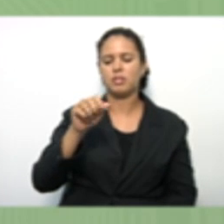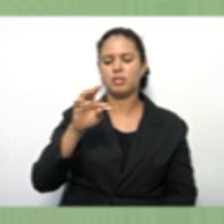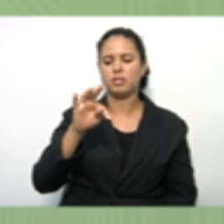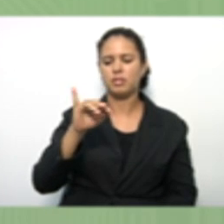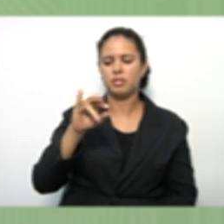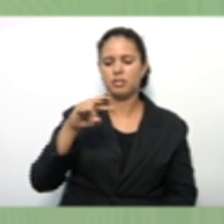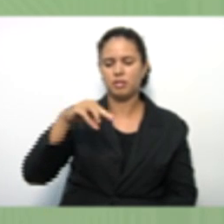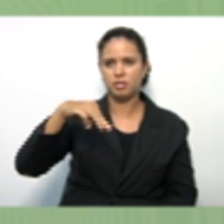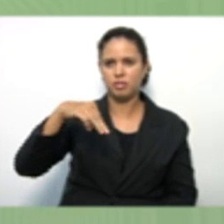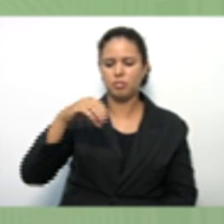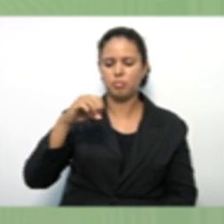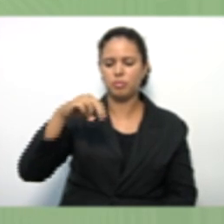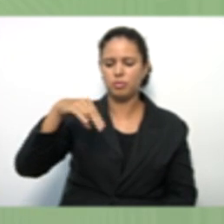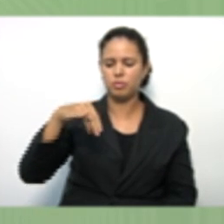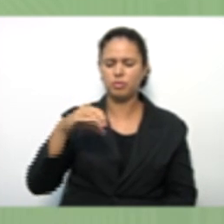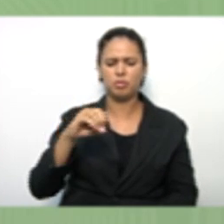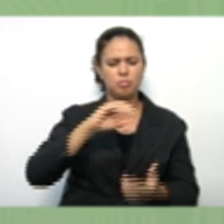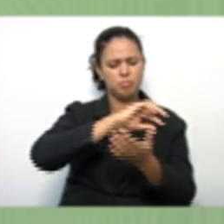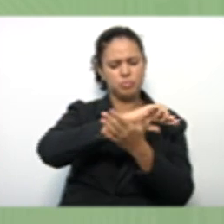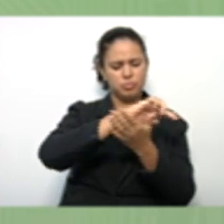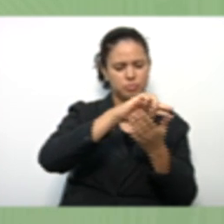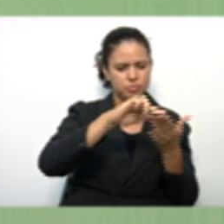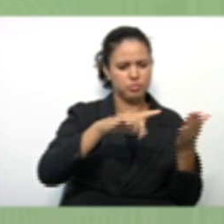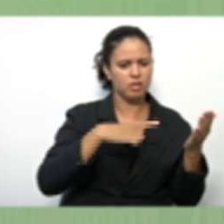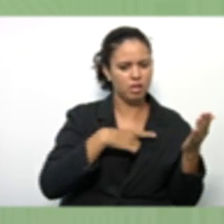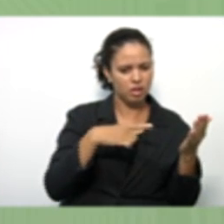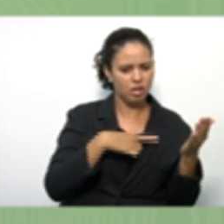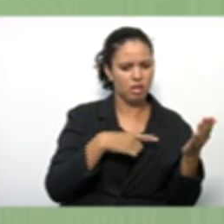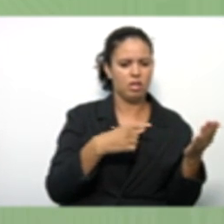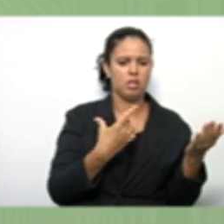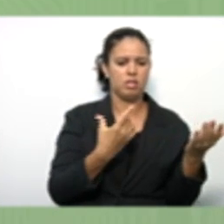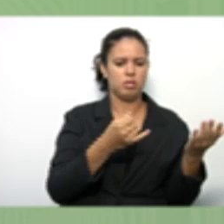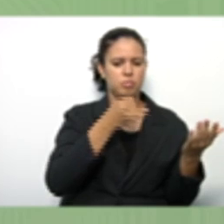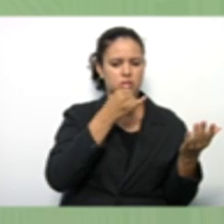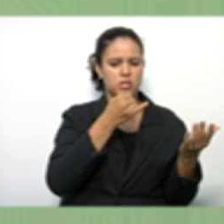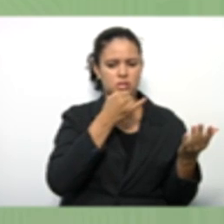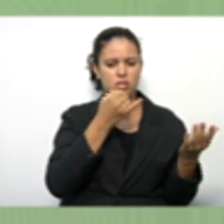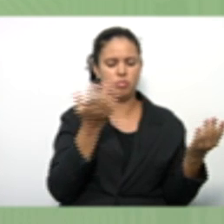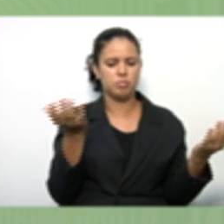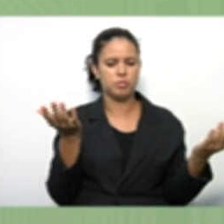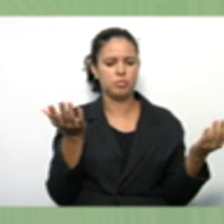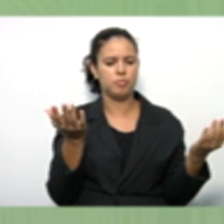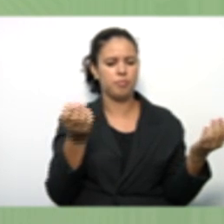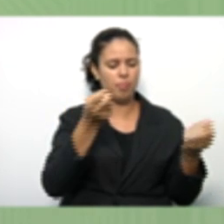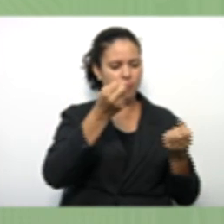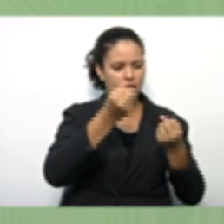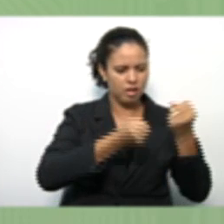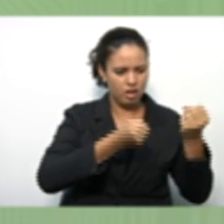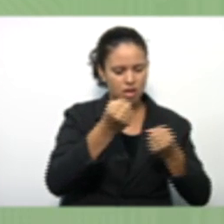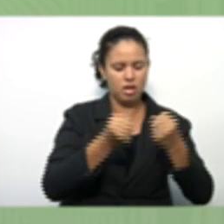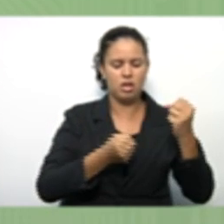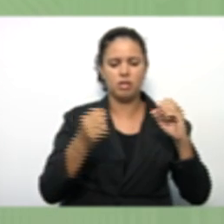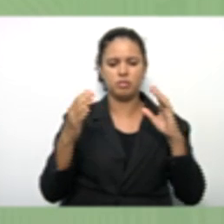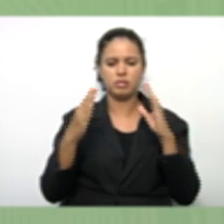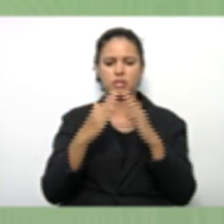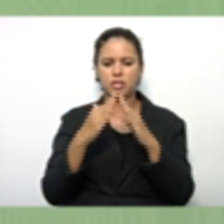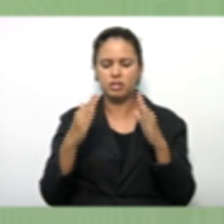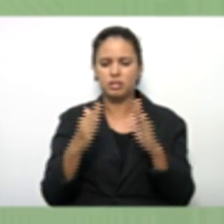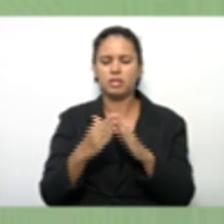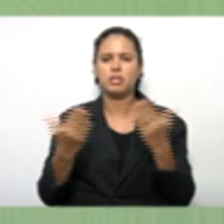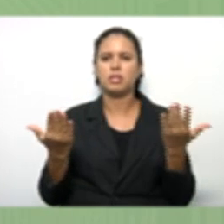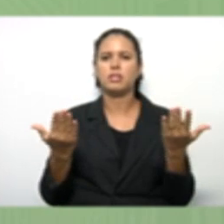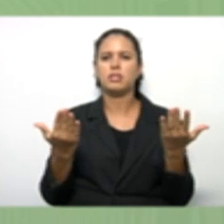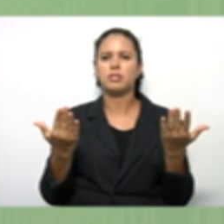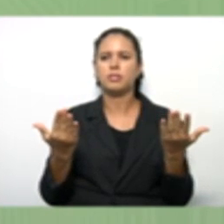direitos, menos o passivo. Então, é o carro... é a casa do professor Aloir, é